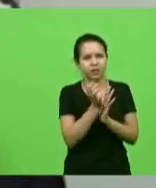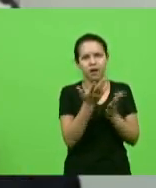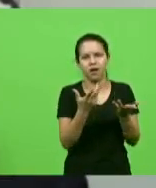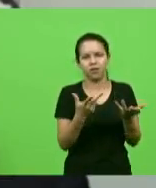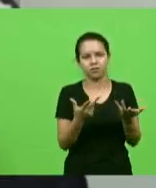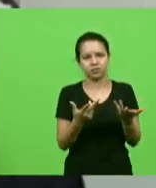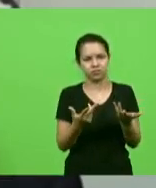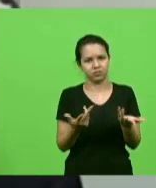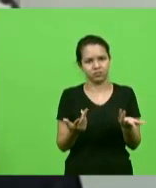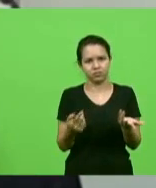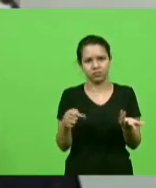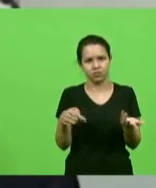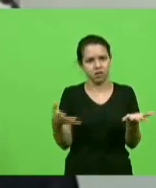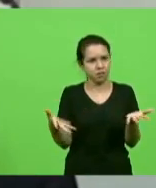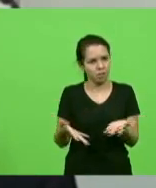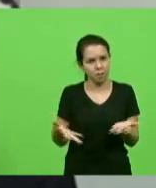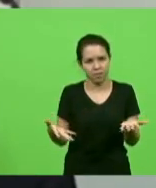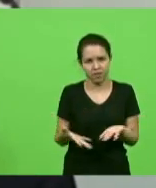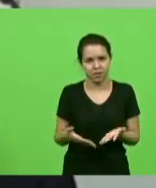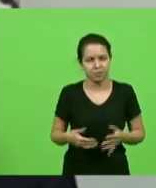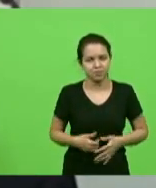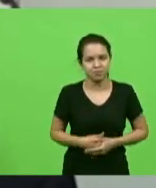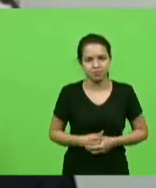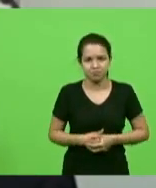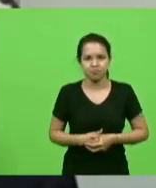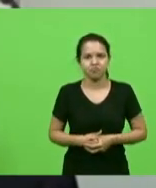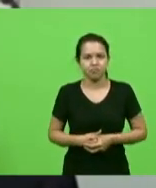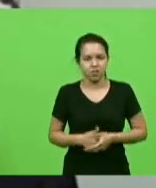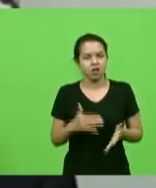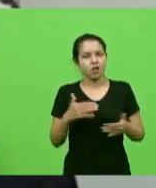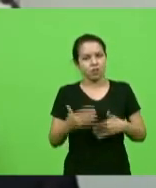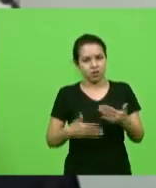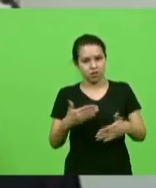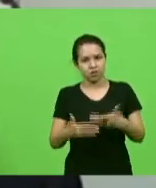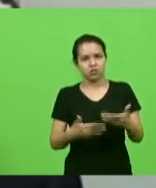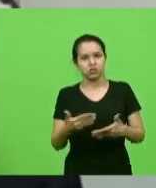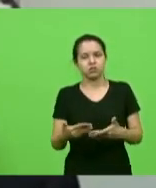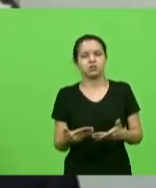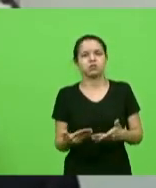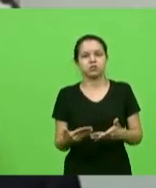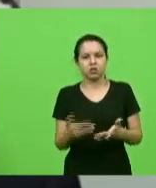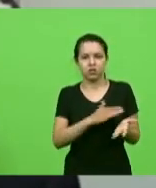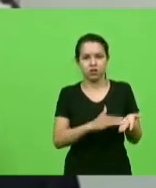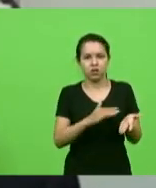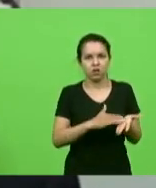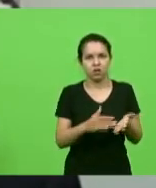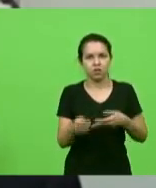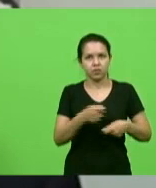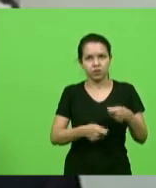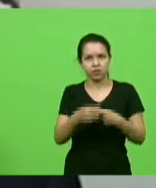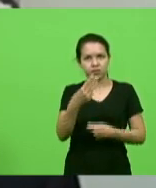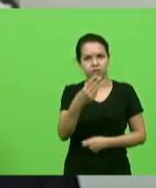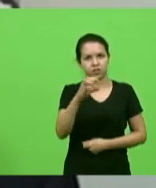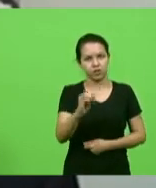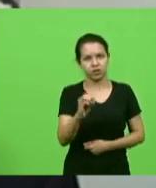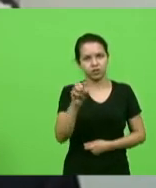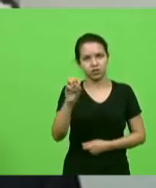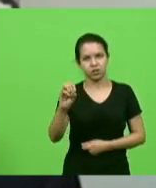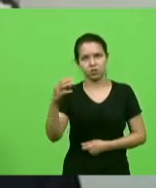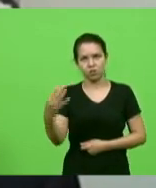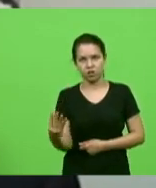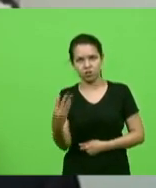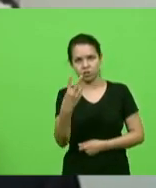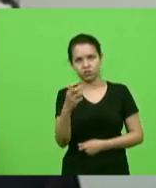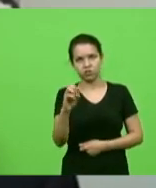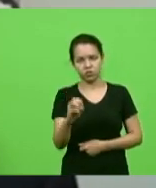é hilário nesse momento o processo da Secretaria de Administração 3004 de 2020 em